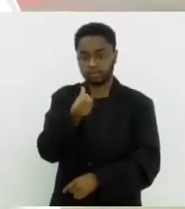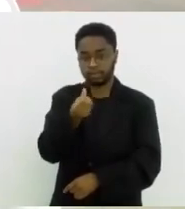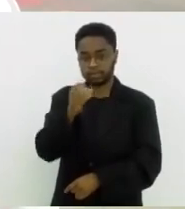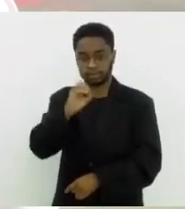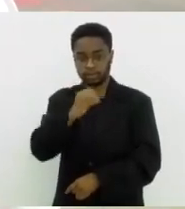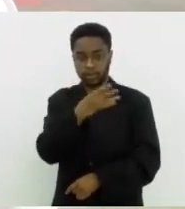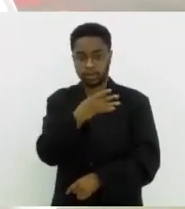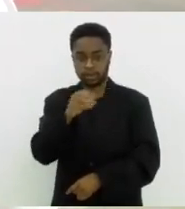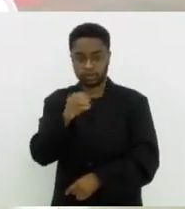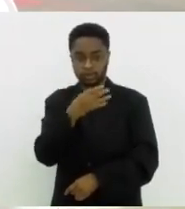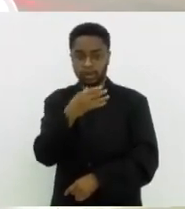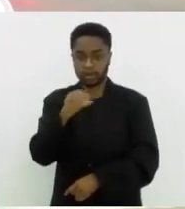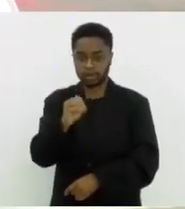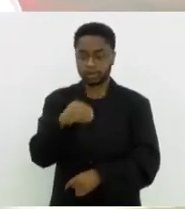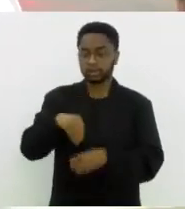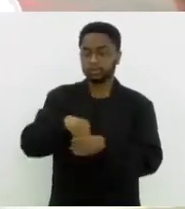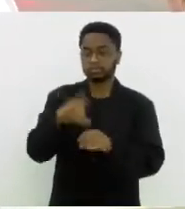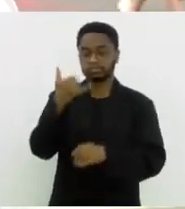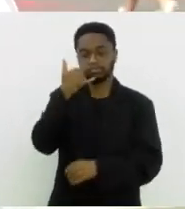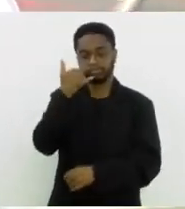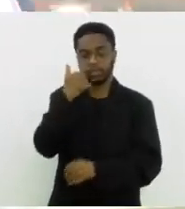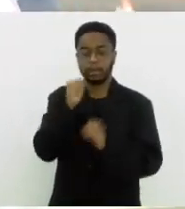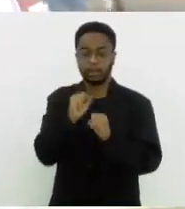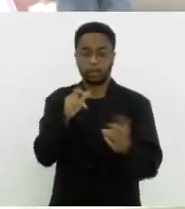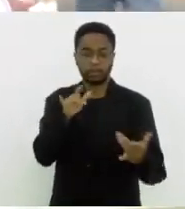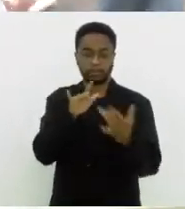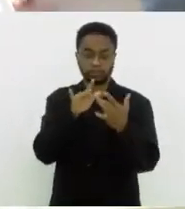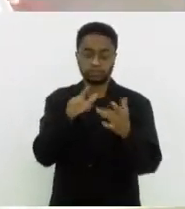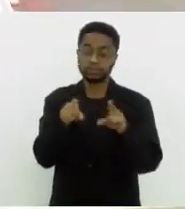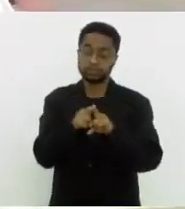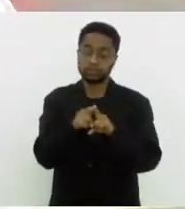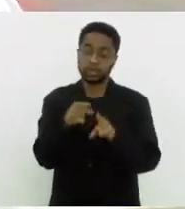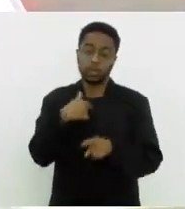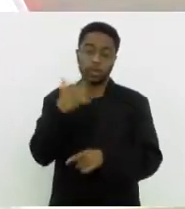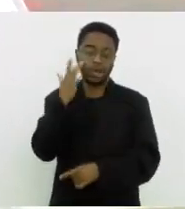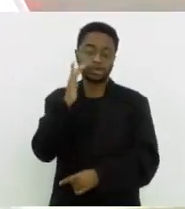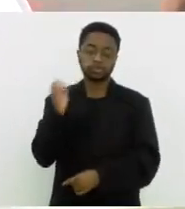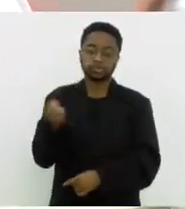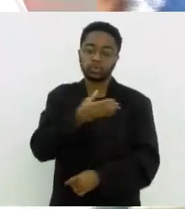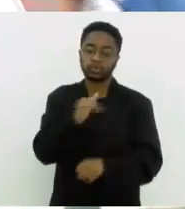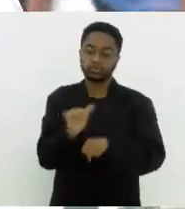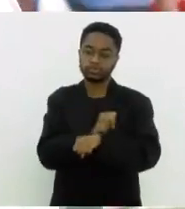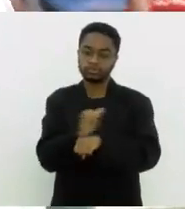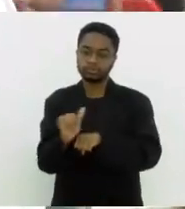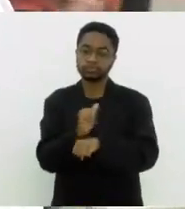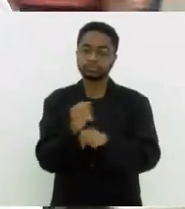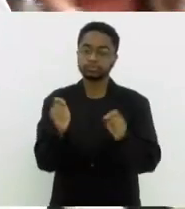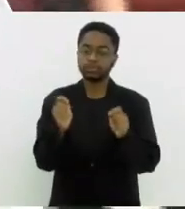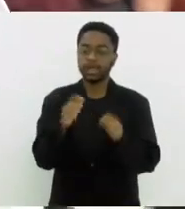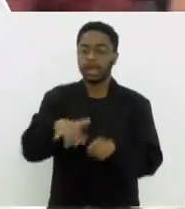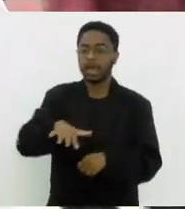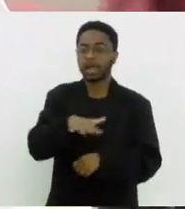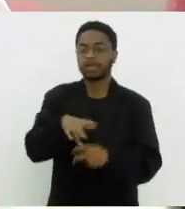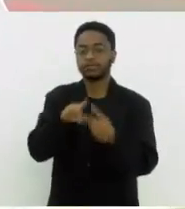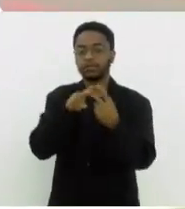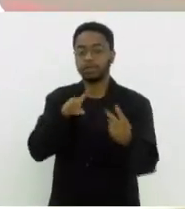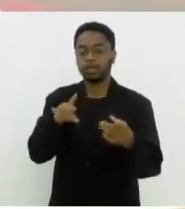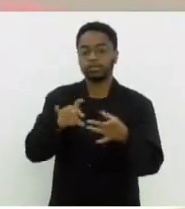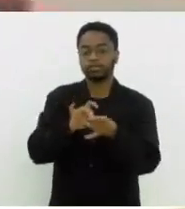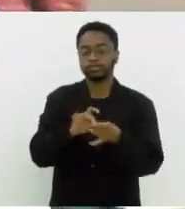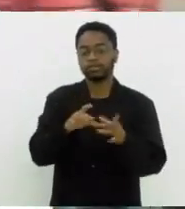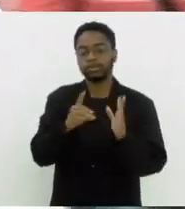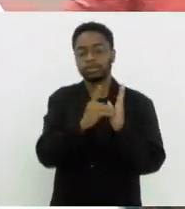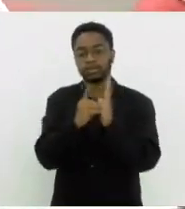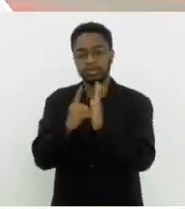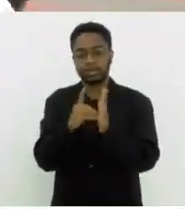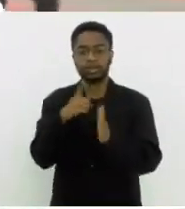21-3460-4040, direto do seu celular. Então eu acho que é mais uma alternativa aos serviços digitais do Detran. Nós já tínhamos